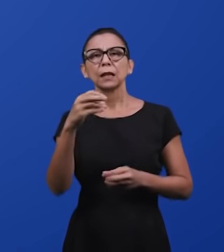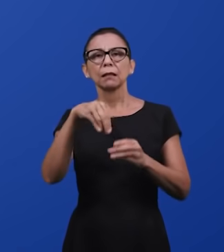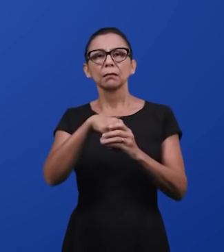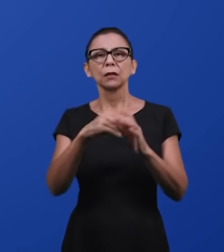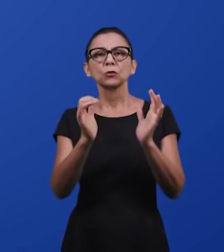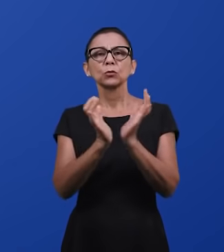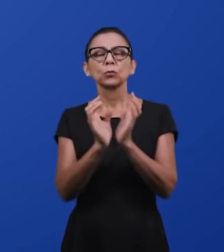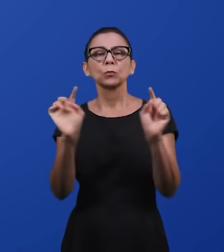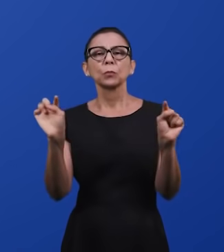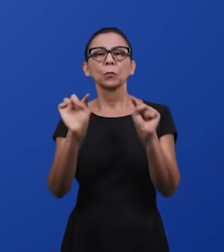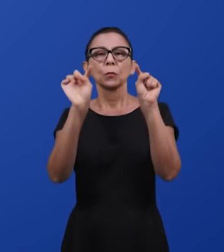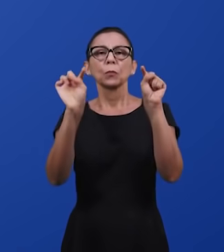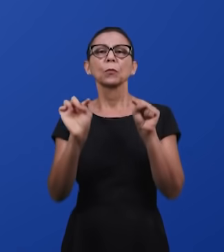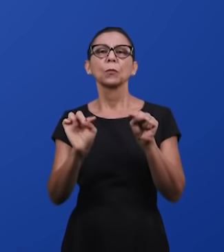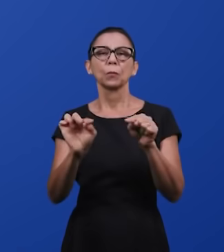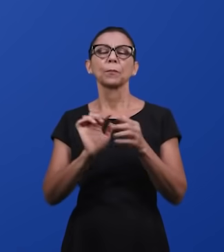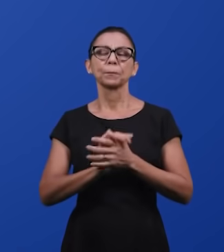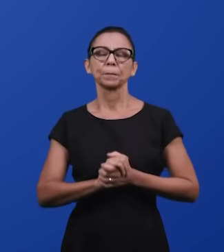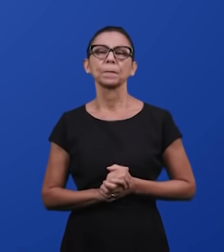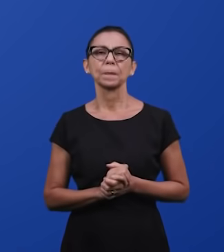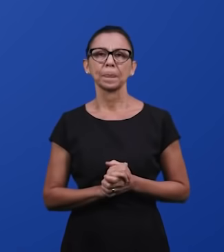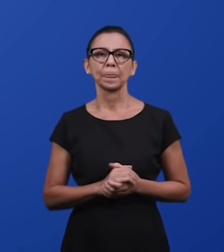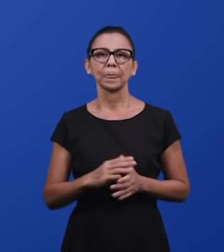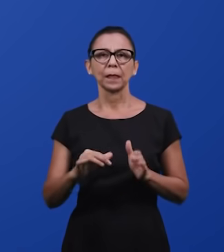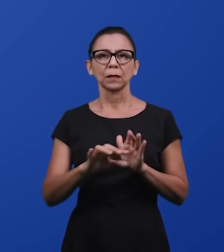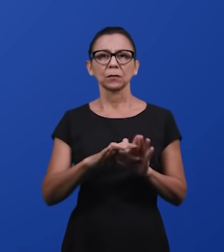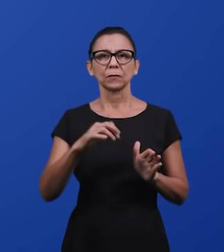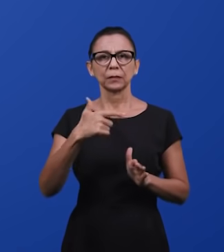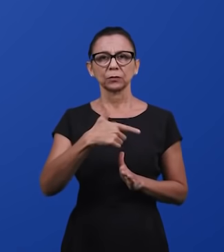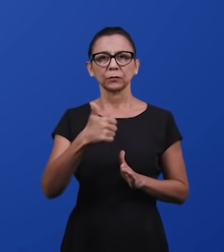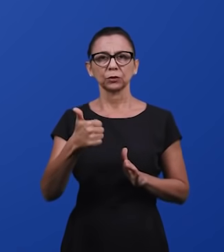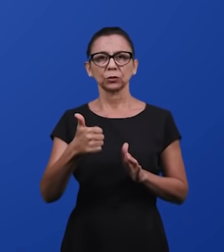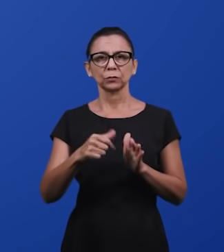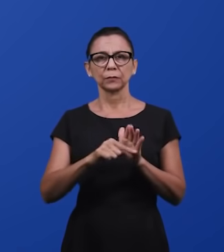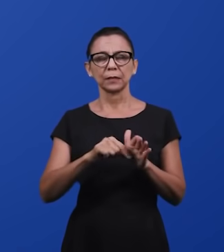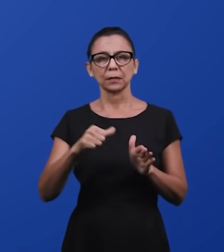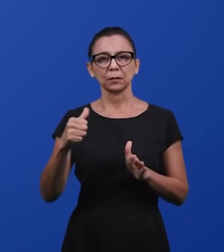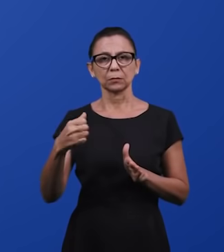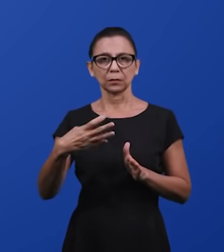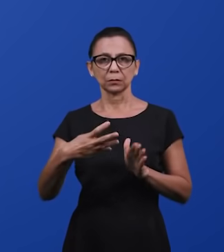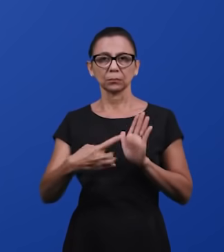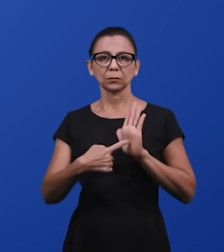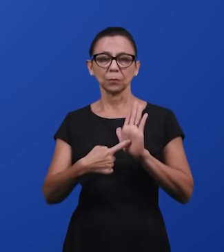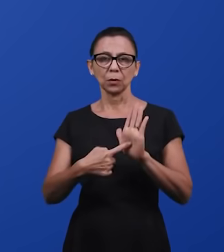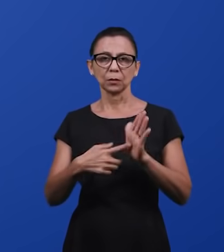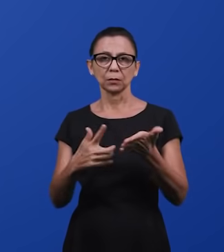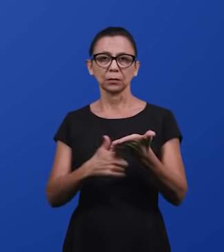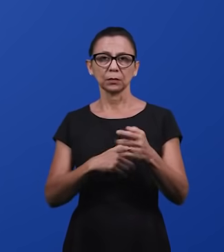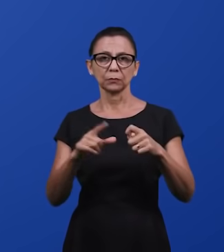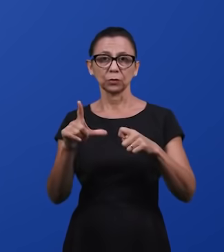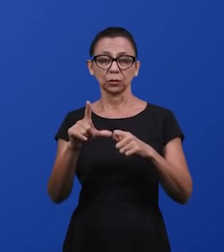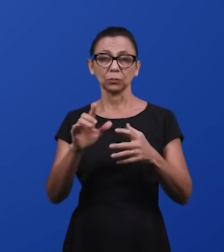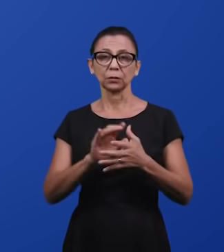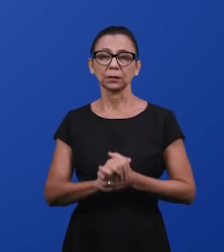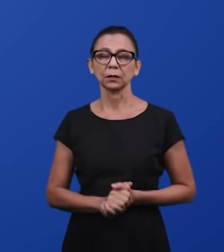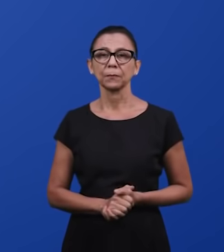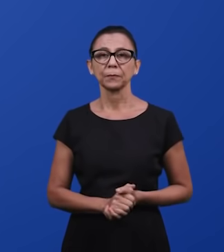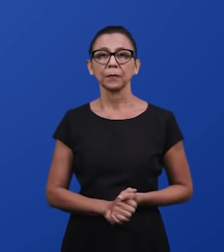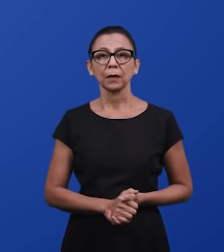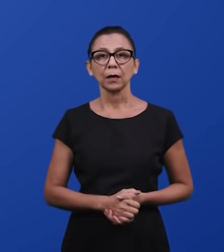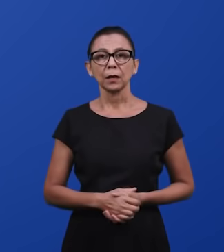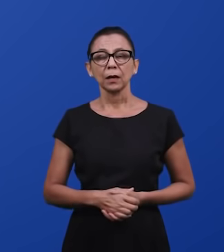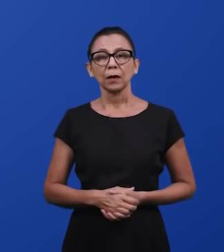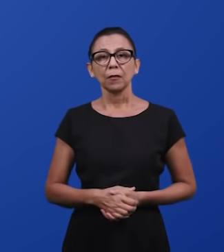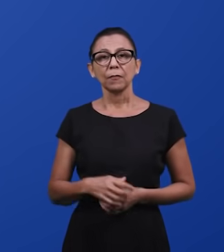está? Lembrando o que diz o verso 21 do capítulo 14 de Lucas, no seu final, que diz: saí